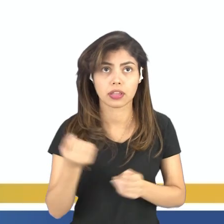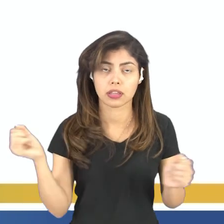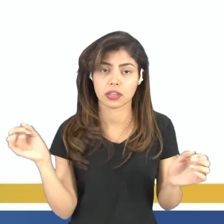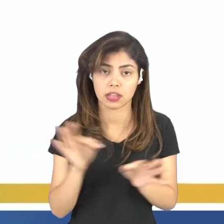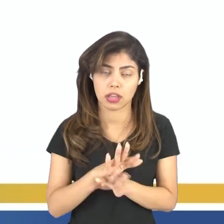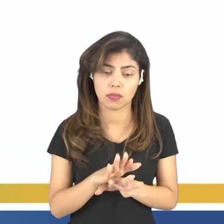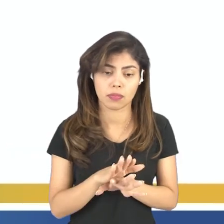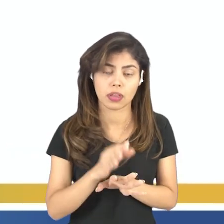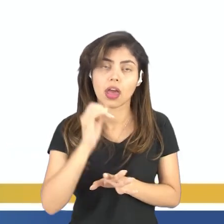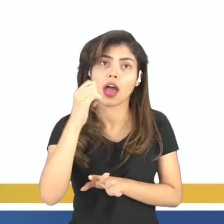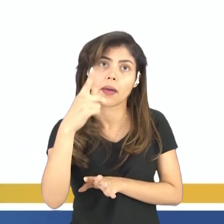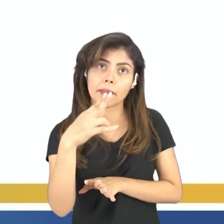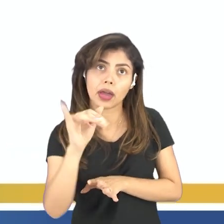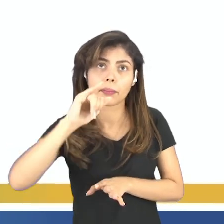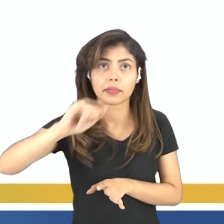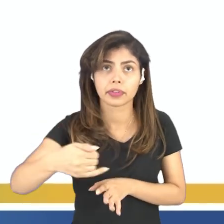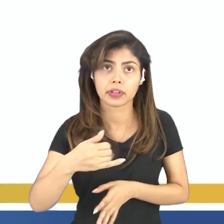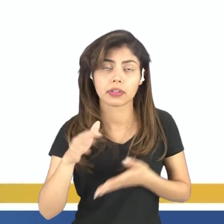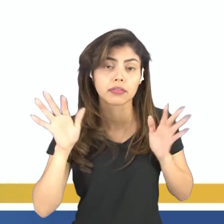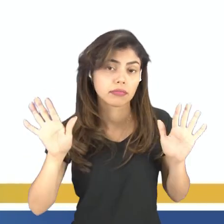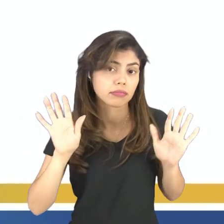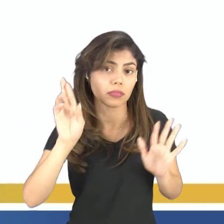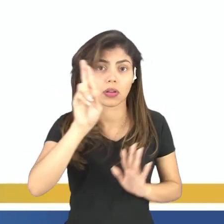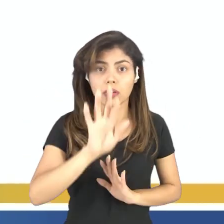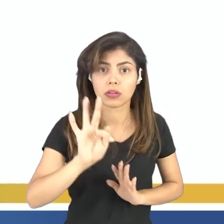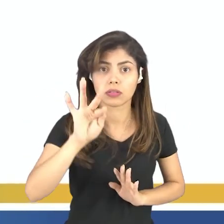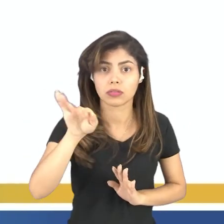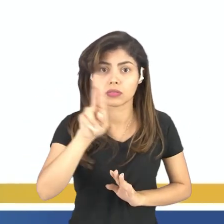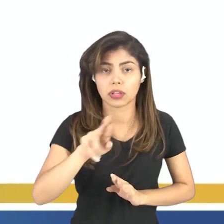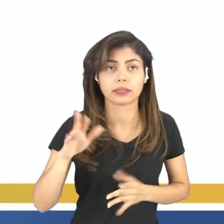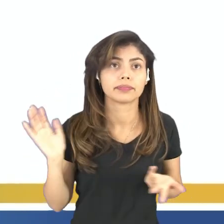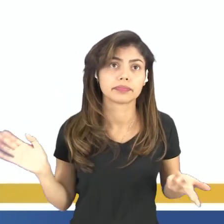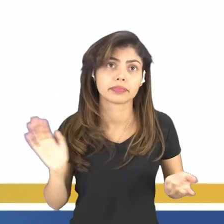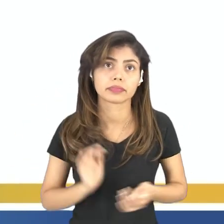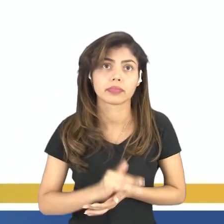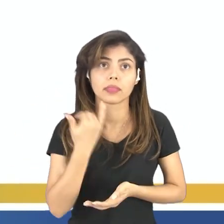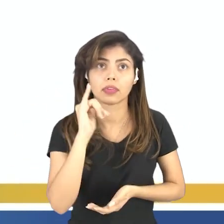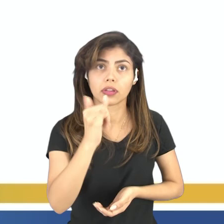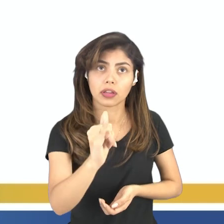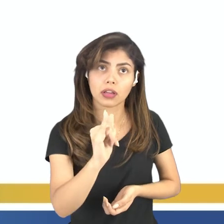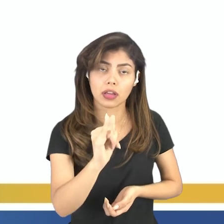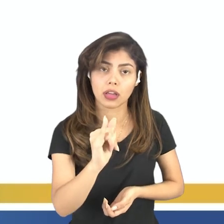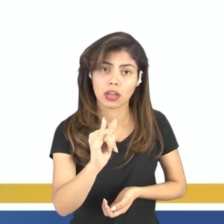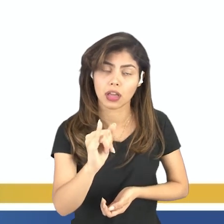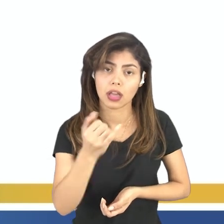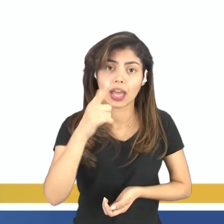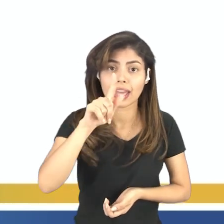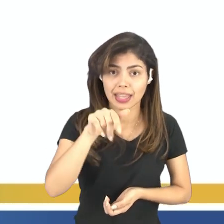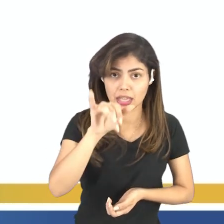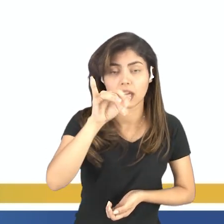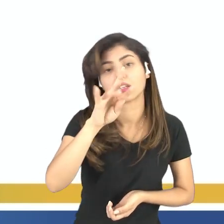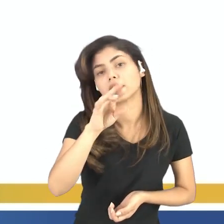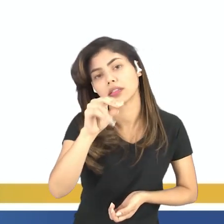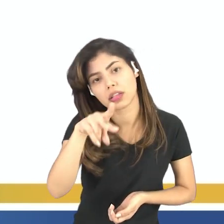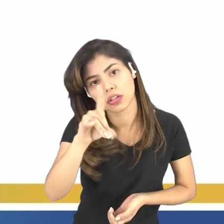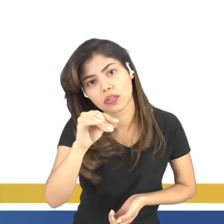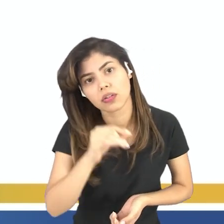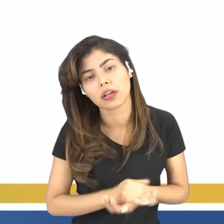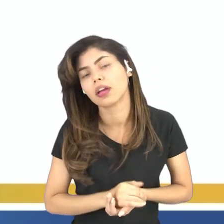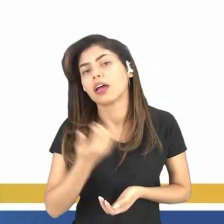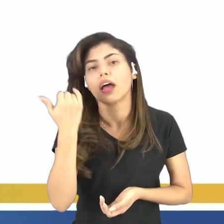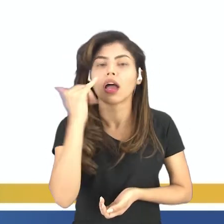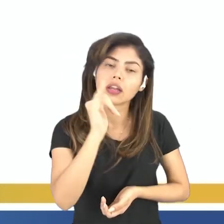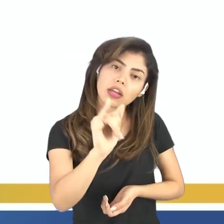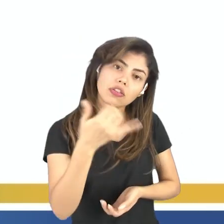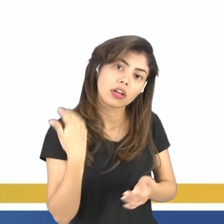estamos referindo à energia dissipada que se degrada nos aparelhos e não pode ser aproveitada de forma útil, então a gente diz que a